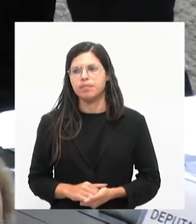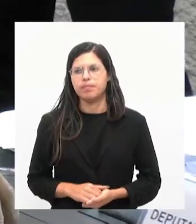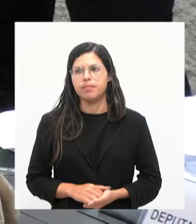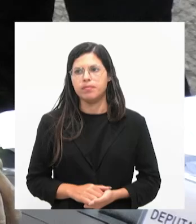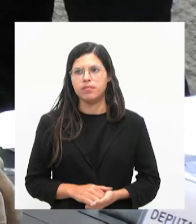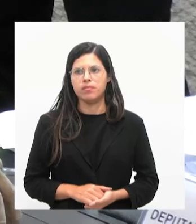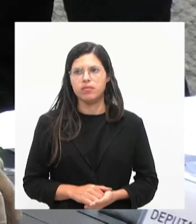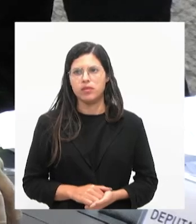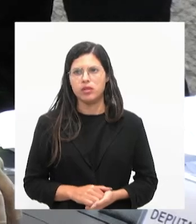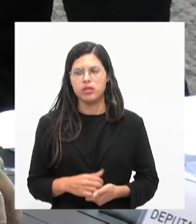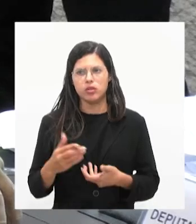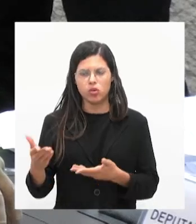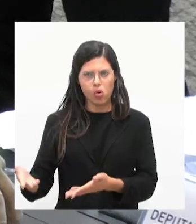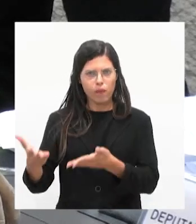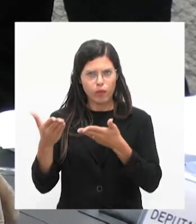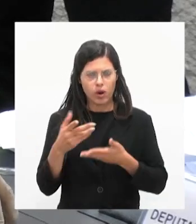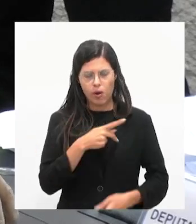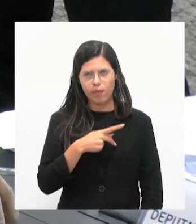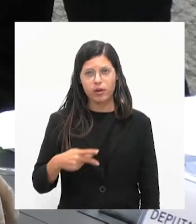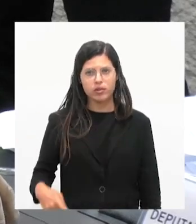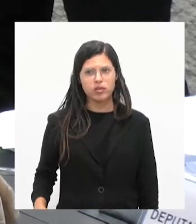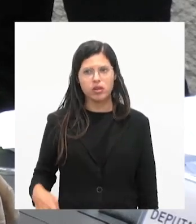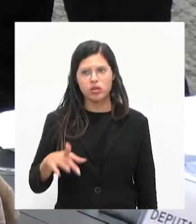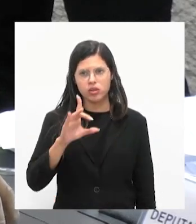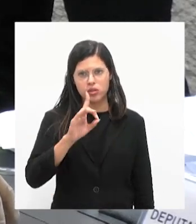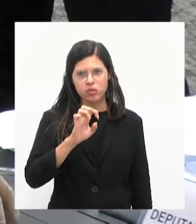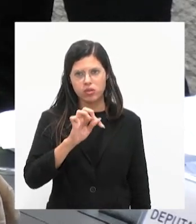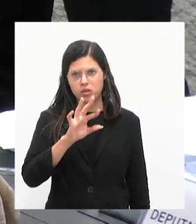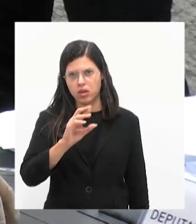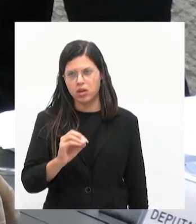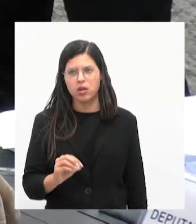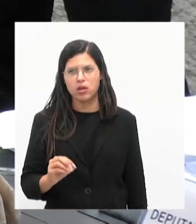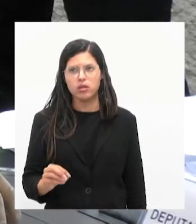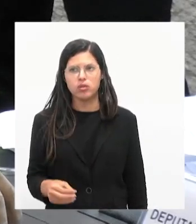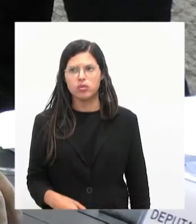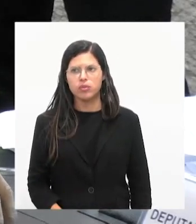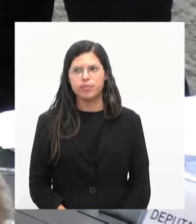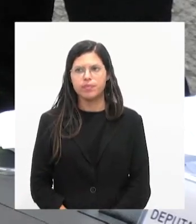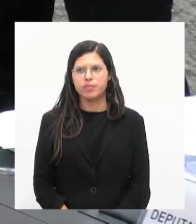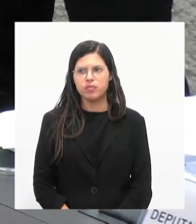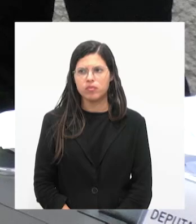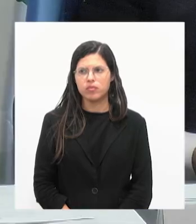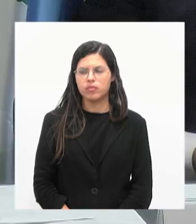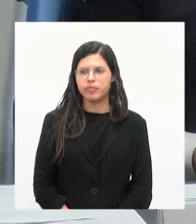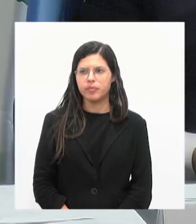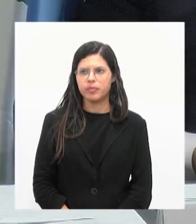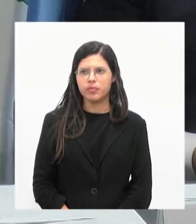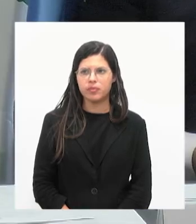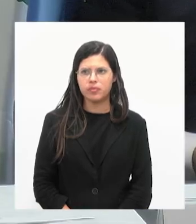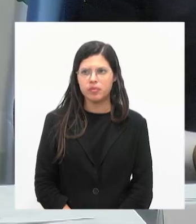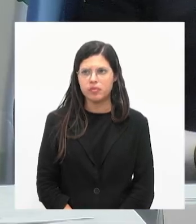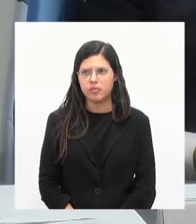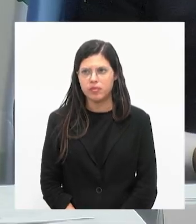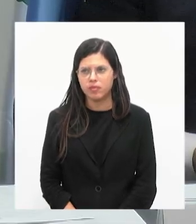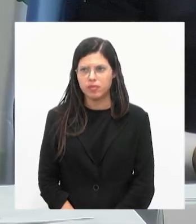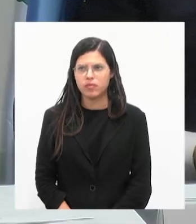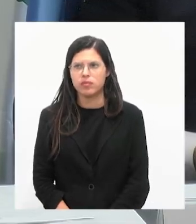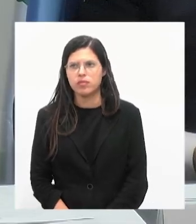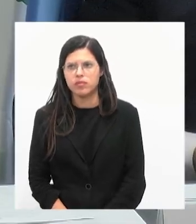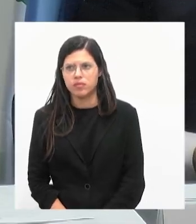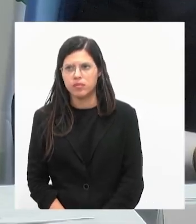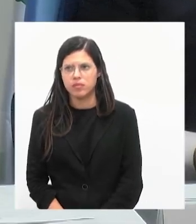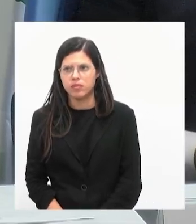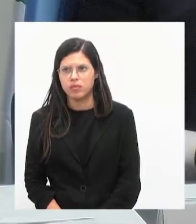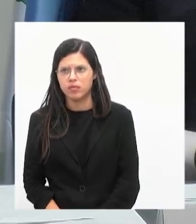nós convocarmos o presidente para que ele possa esclarecer uma série de denúncias que eu tenho aqui. Perfeito. Eu quero... Bom, o presidente já